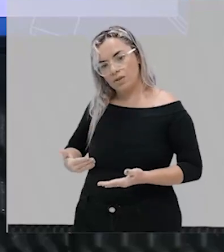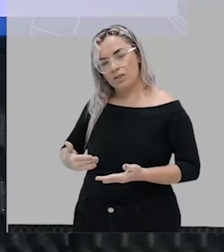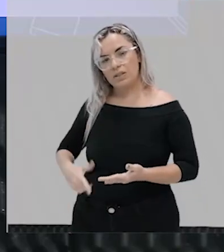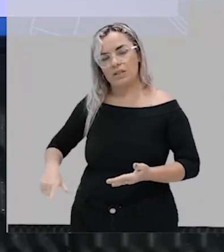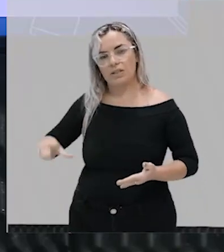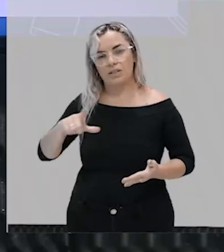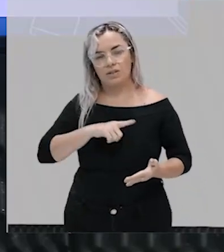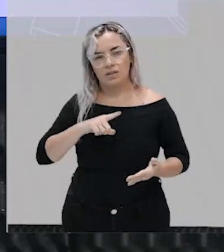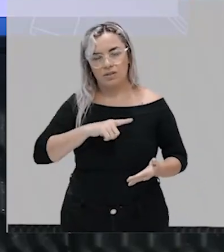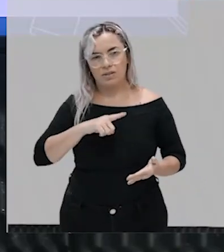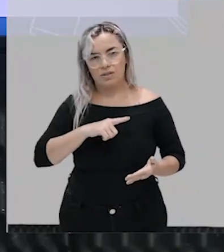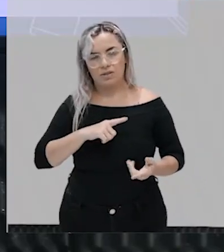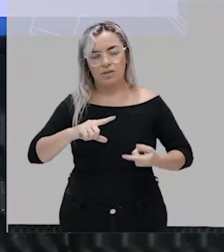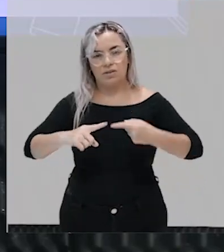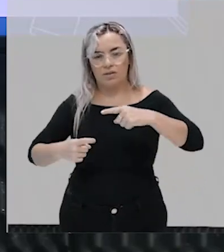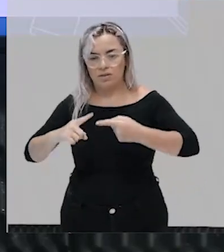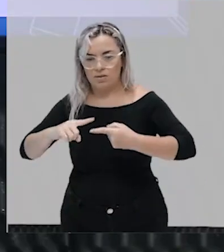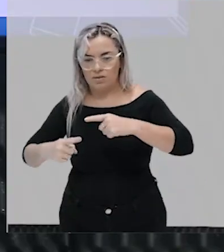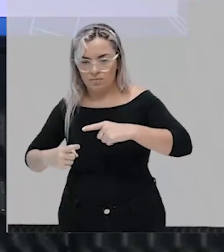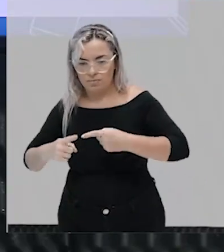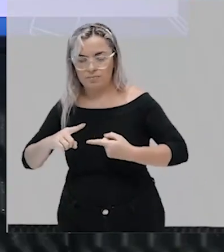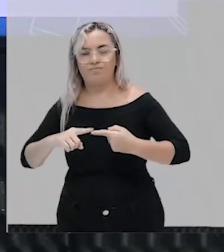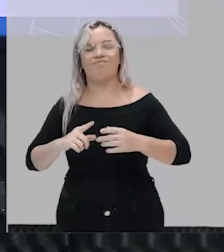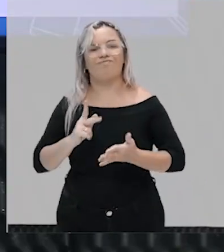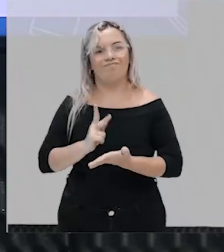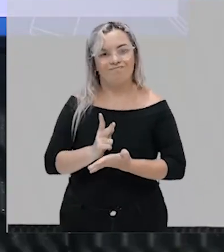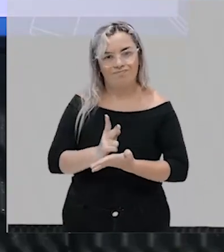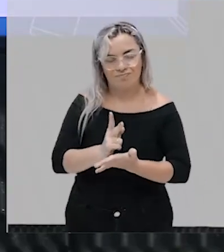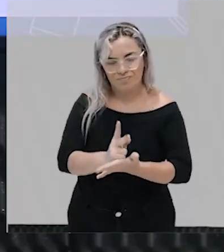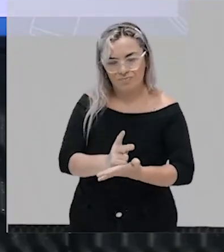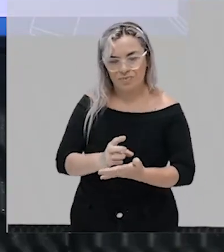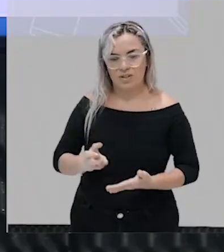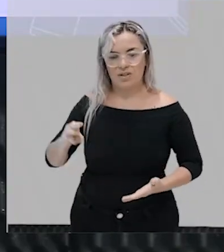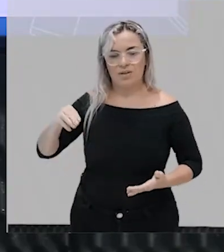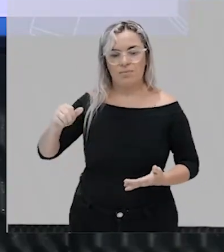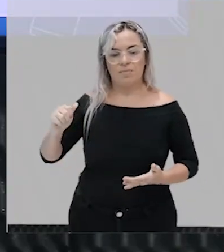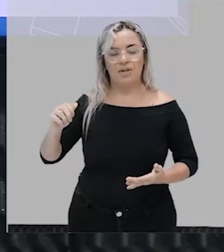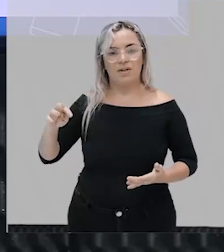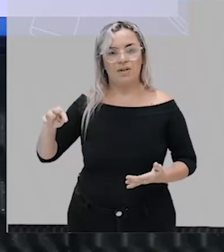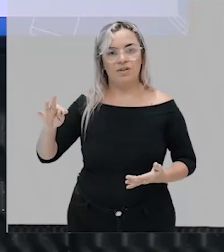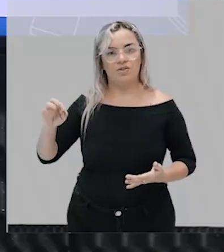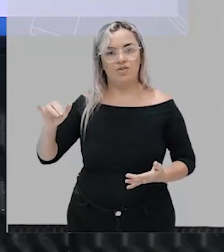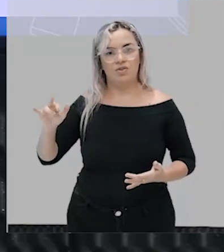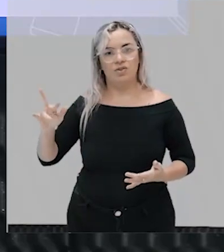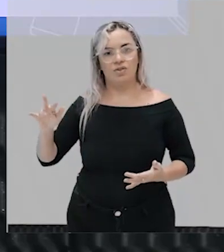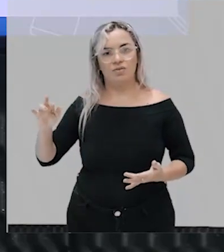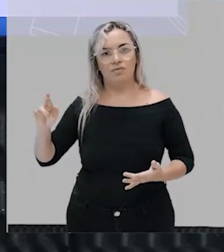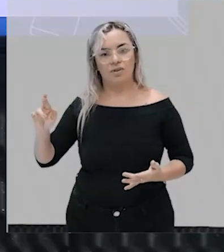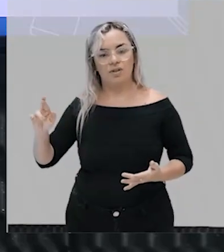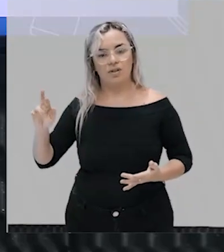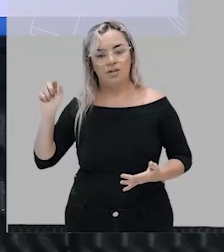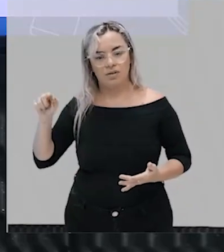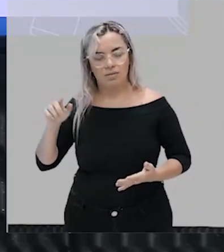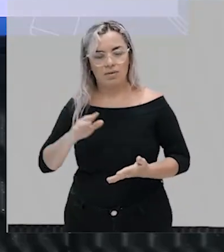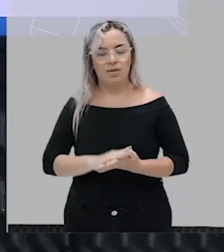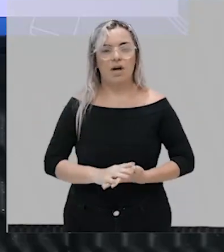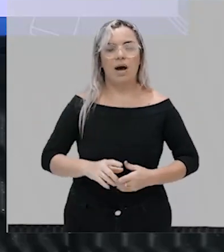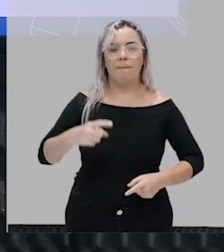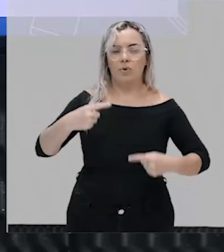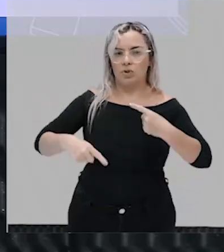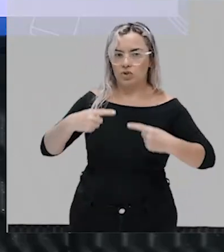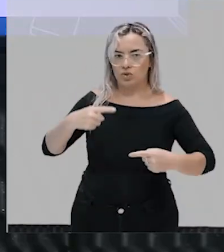ter a mesma concordância do verbo ter. Então, se o governo mantiver essa política salarial e